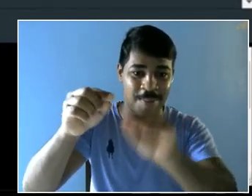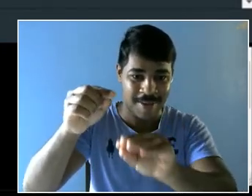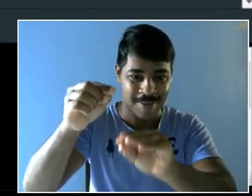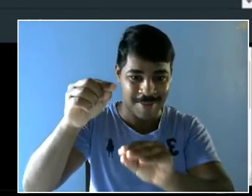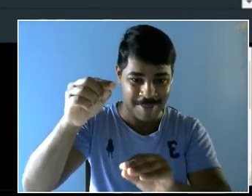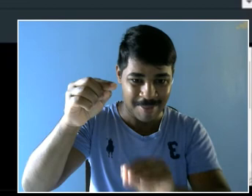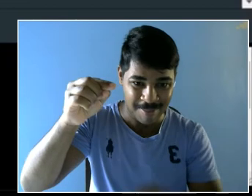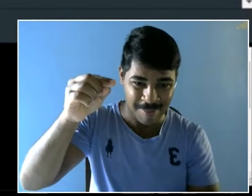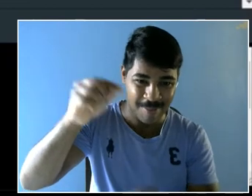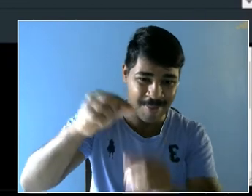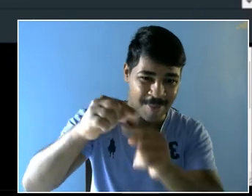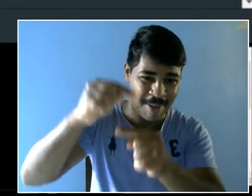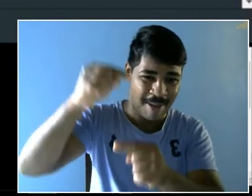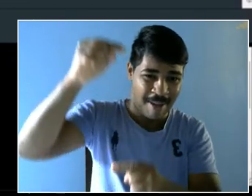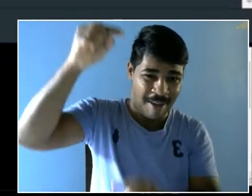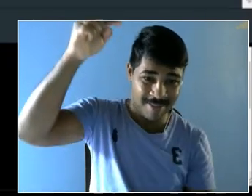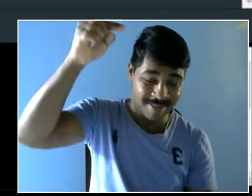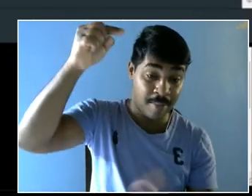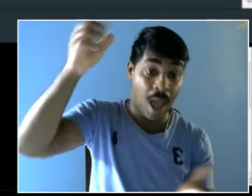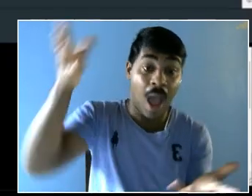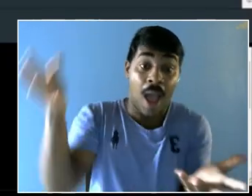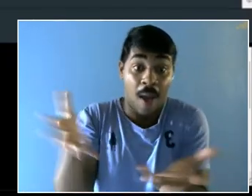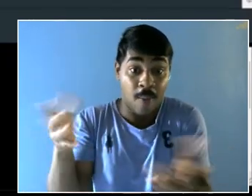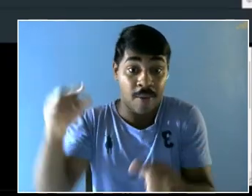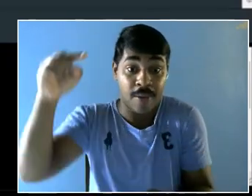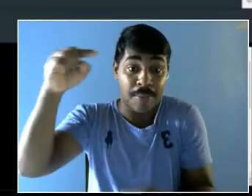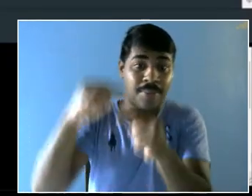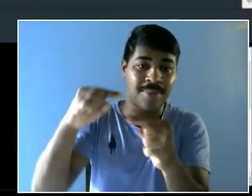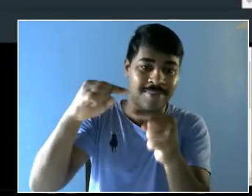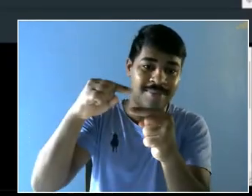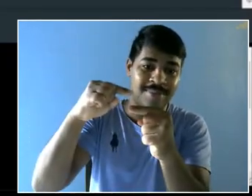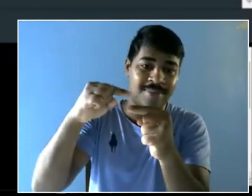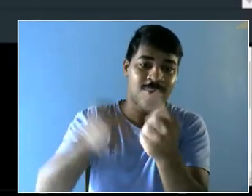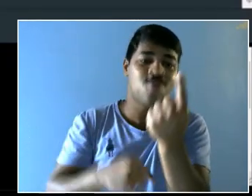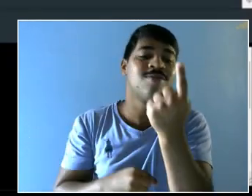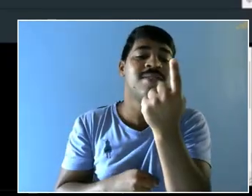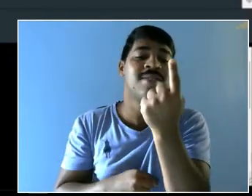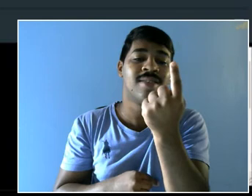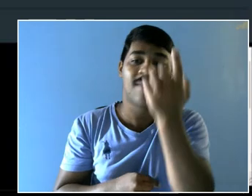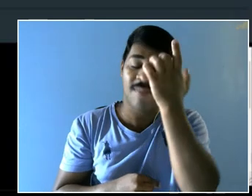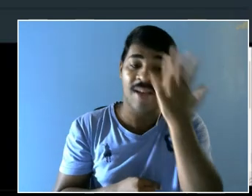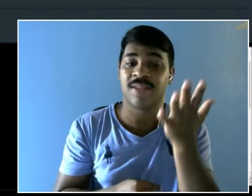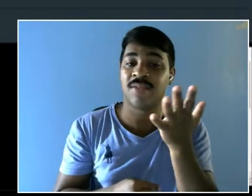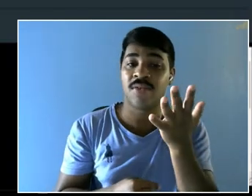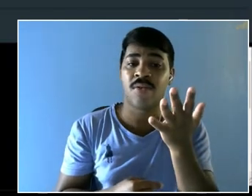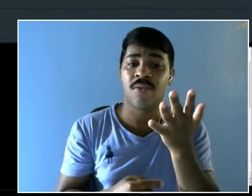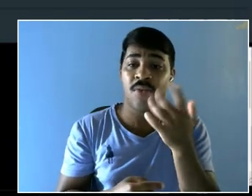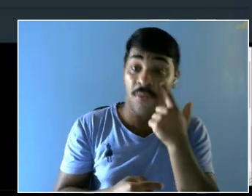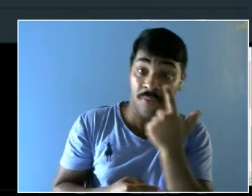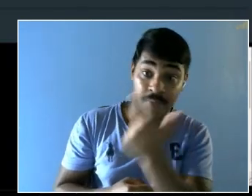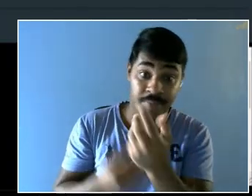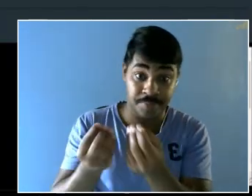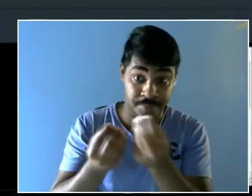era um monte de linhas, se transforme numa linha só com laço repetição em volta. Muito bem. Qual que é a